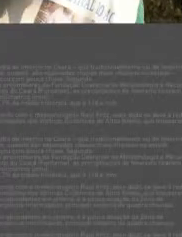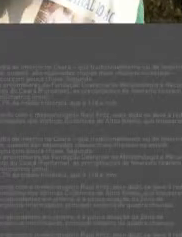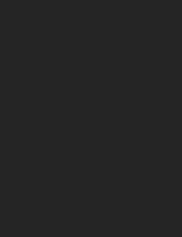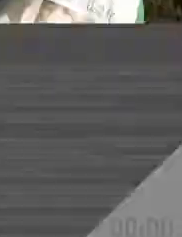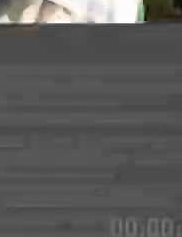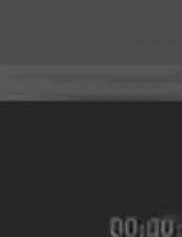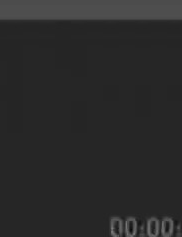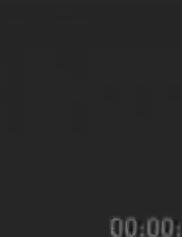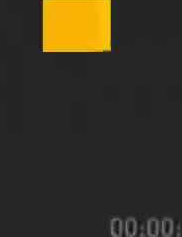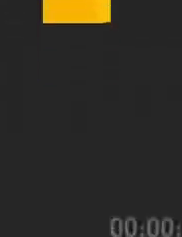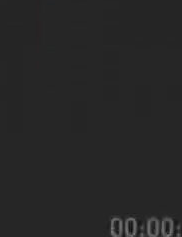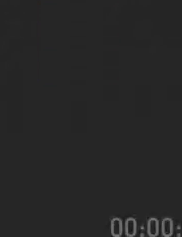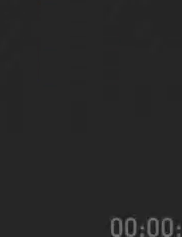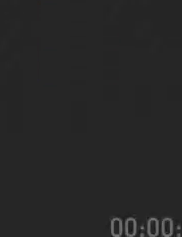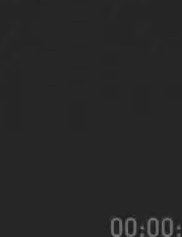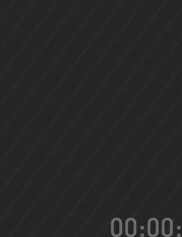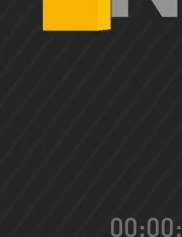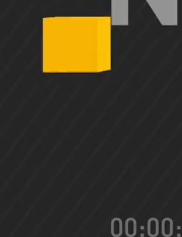ae